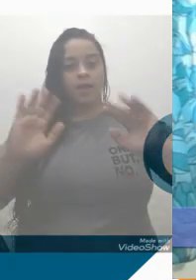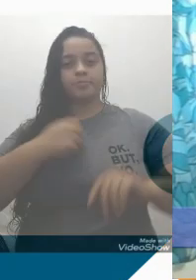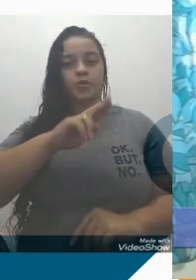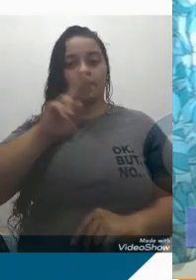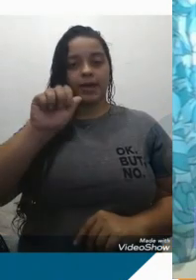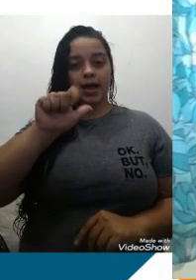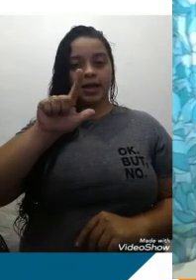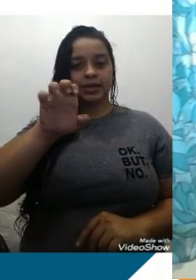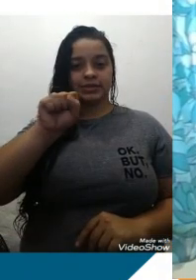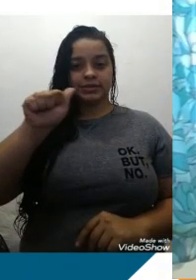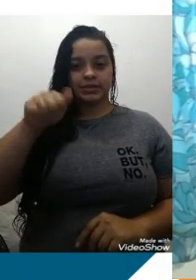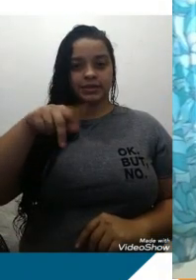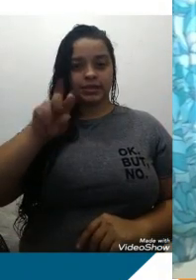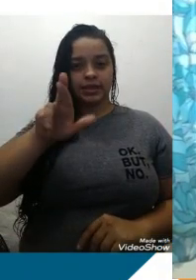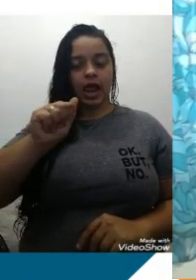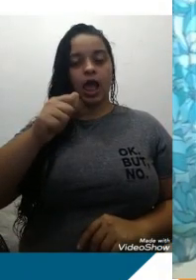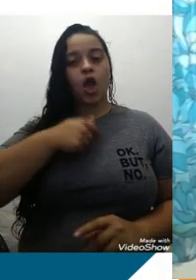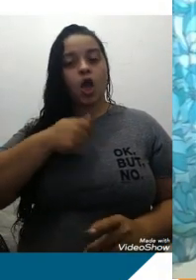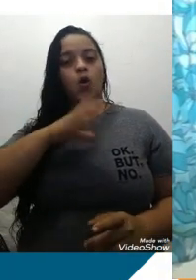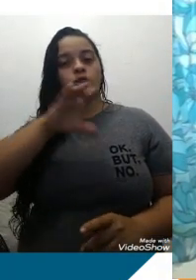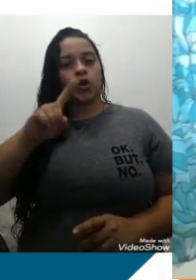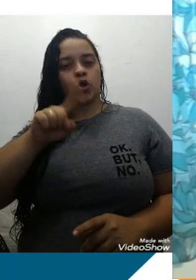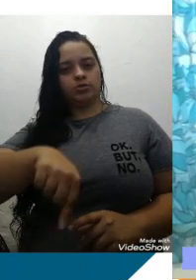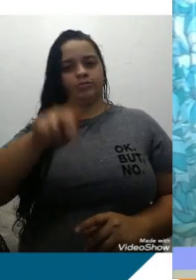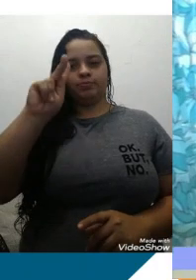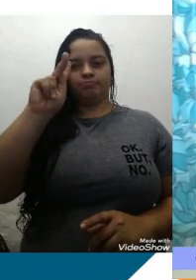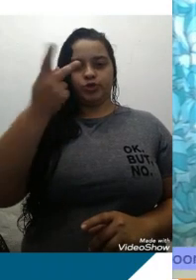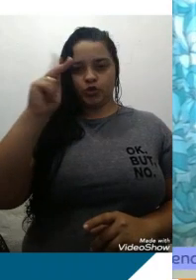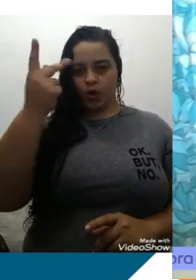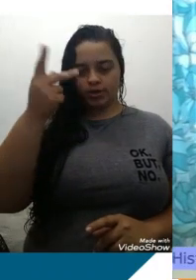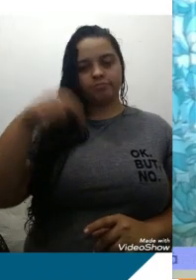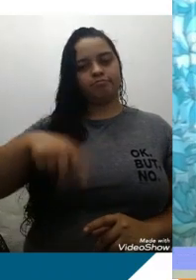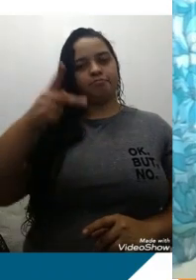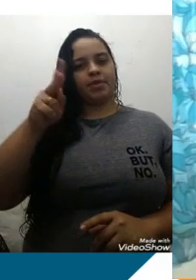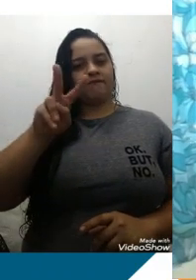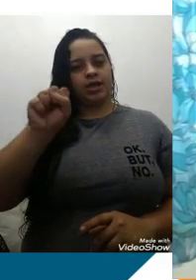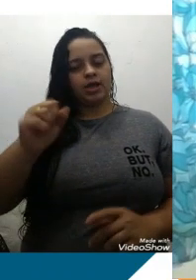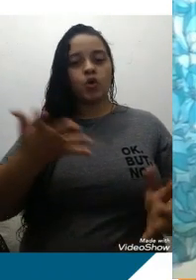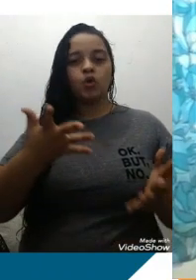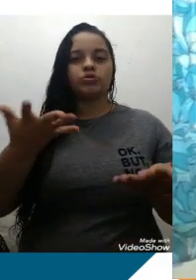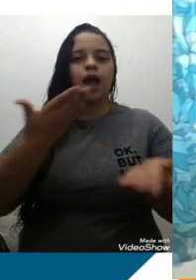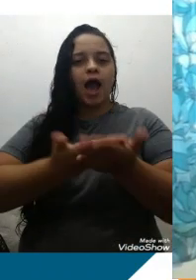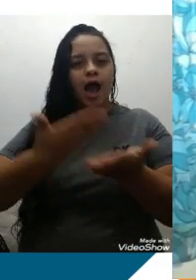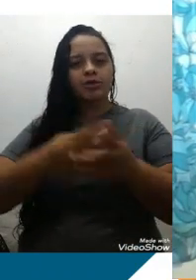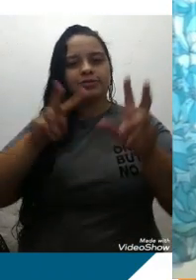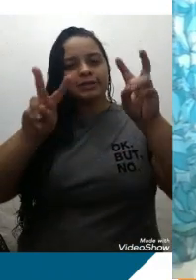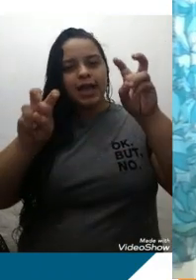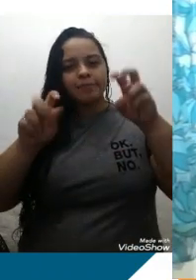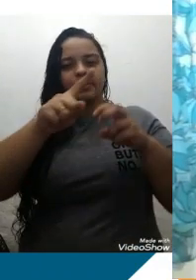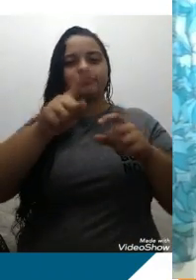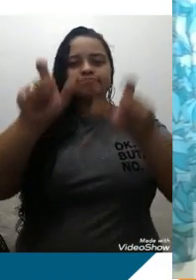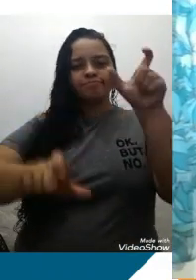Olá, meu nome é Alessandra e eu sou coordenadora da disciplina de História do PVS. A videoaula de hoje tem como tema